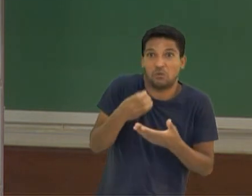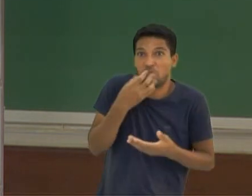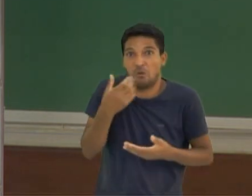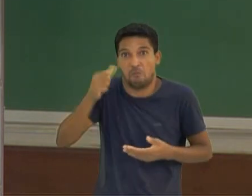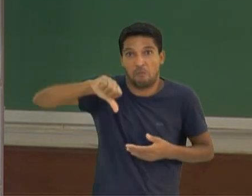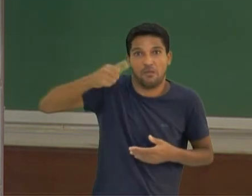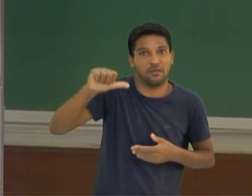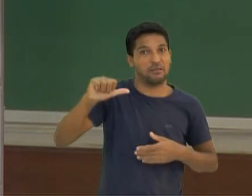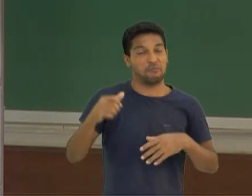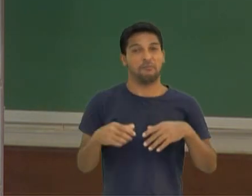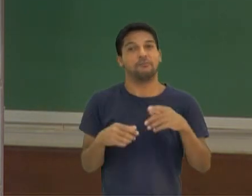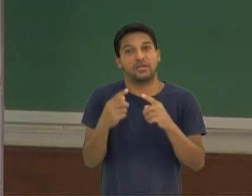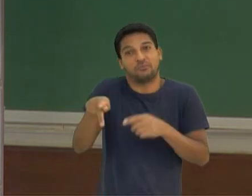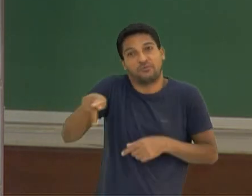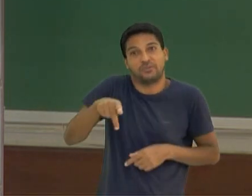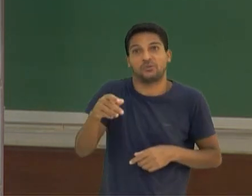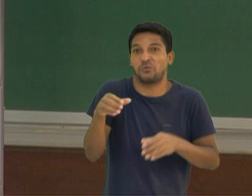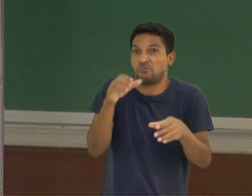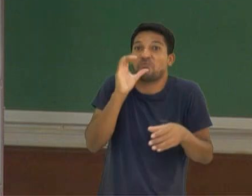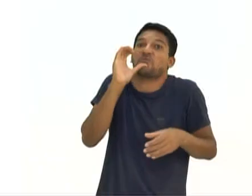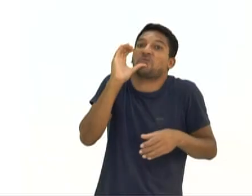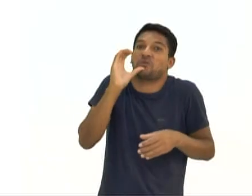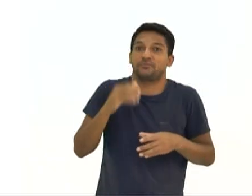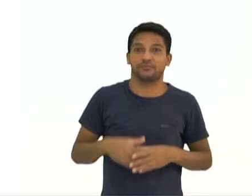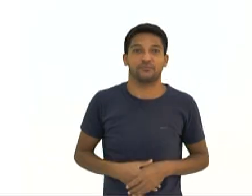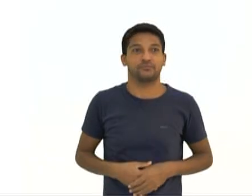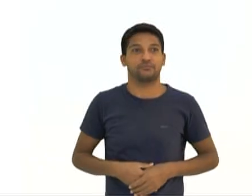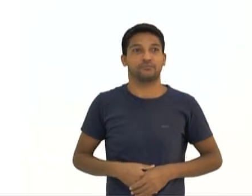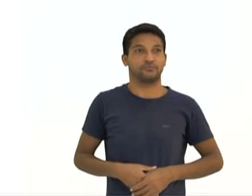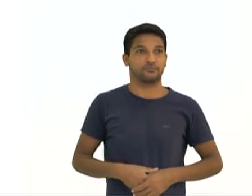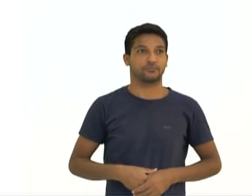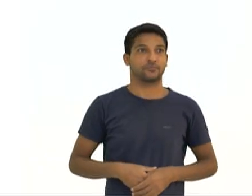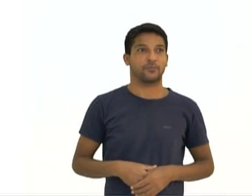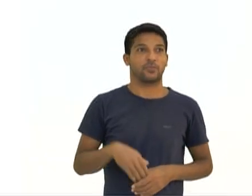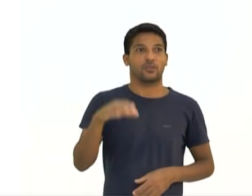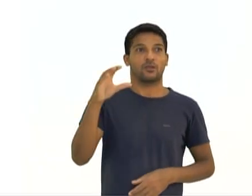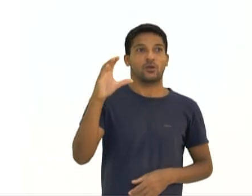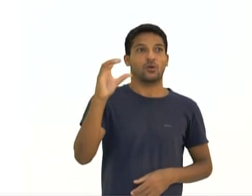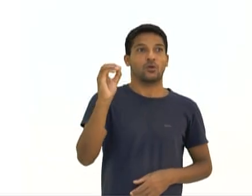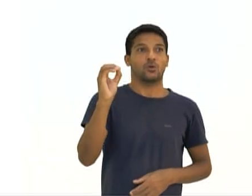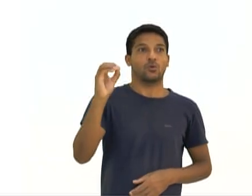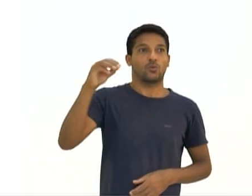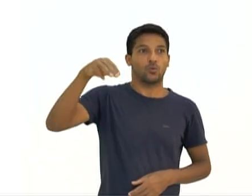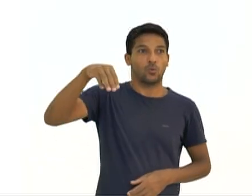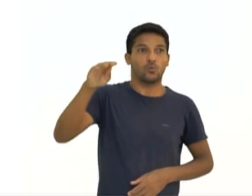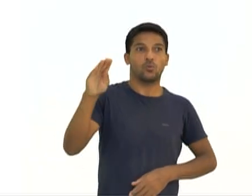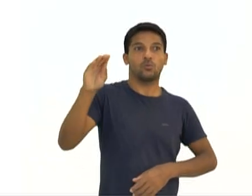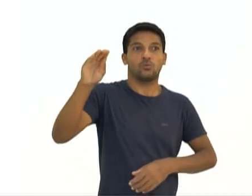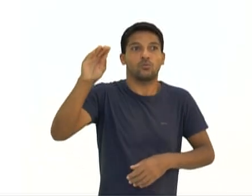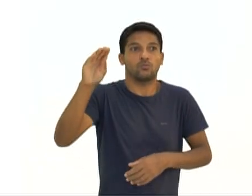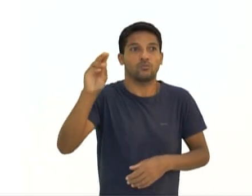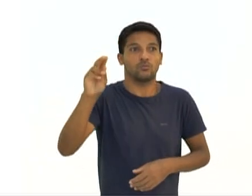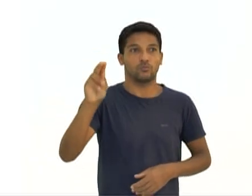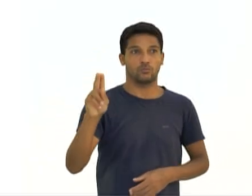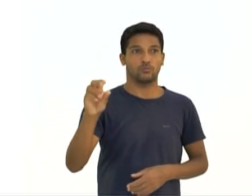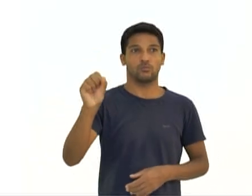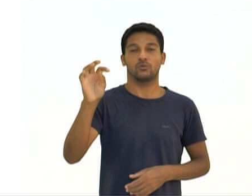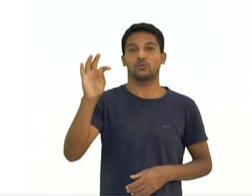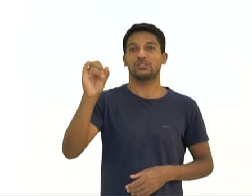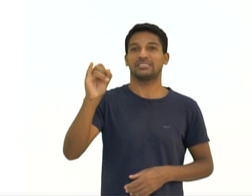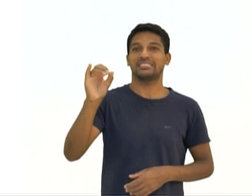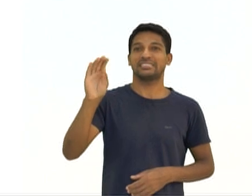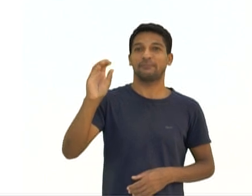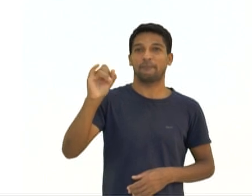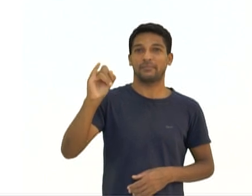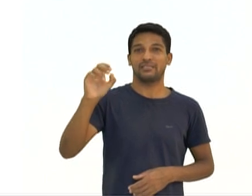né? Combustibilidade, galera, é a propriedade então dele reagir com o oxigênio e liberar energia.